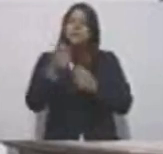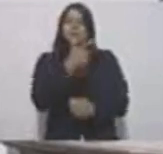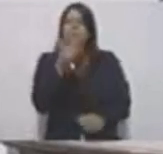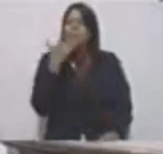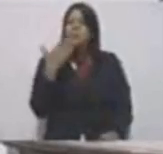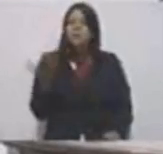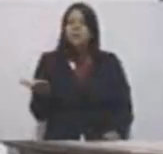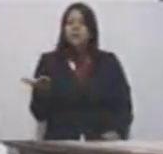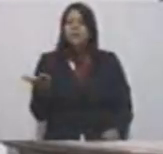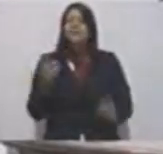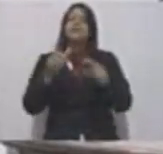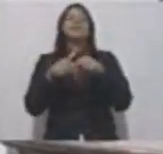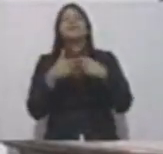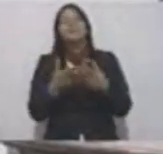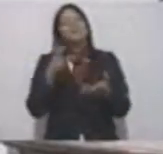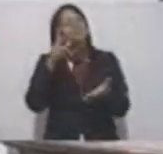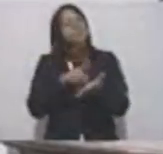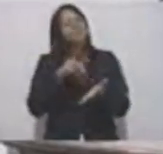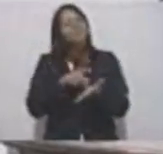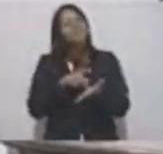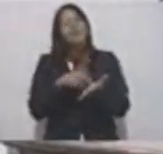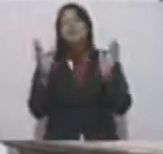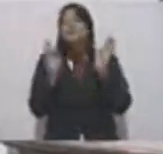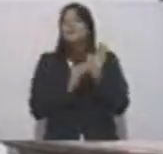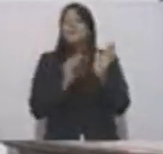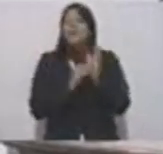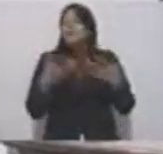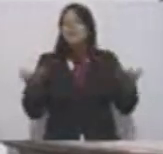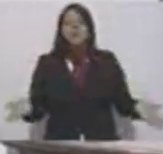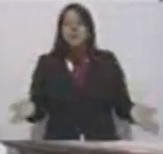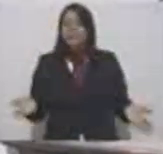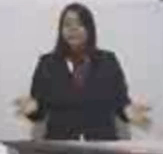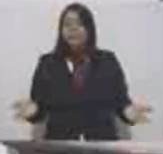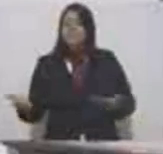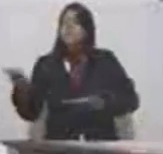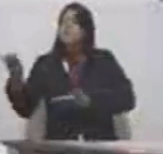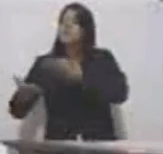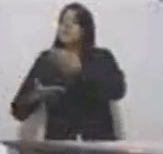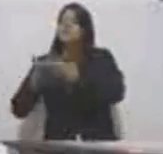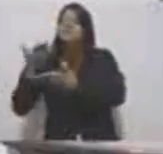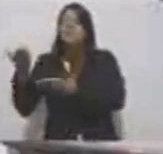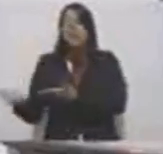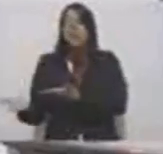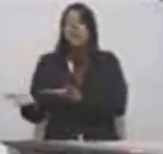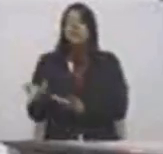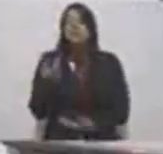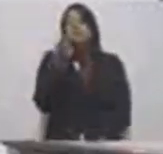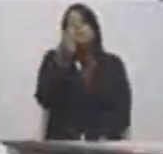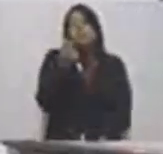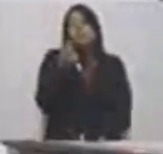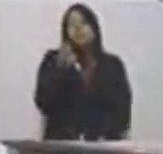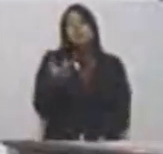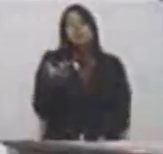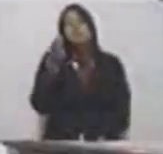no almoço, por falta de repasse, por falta de recurso,